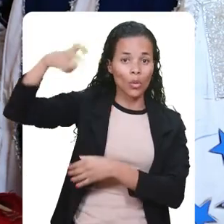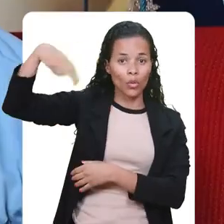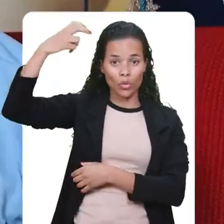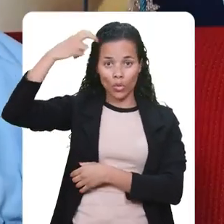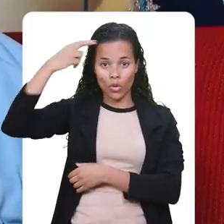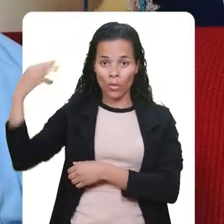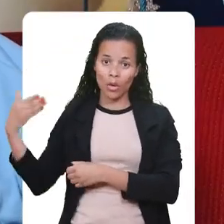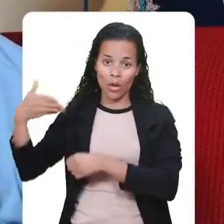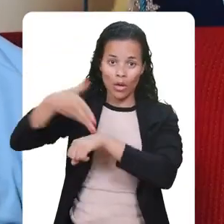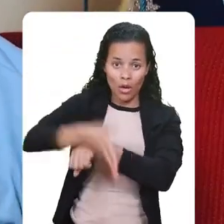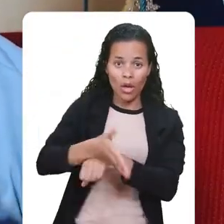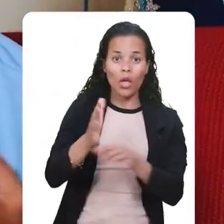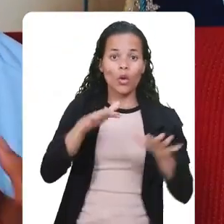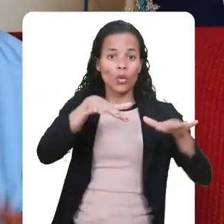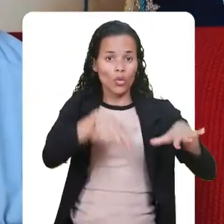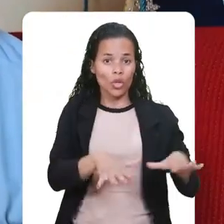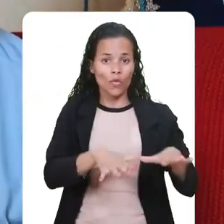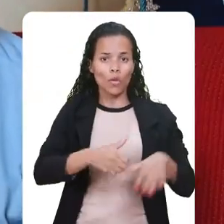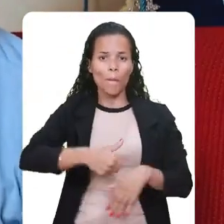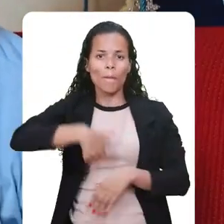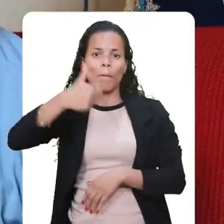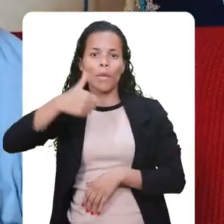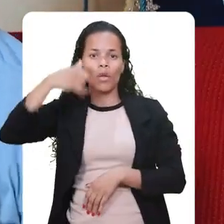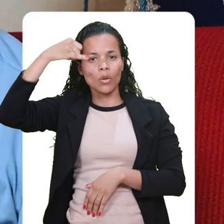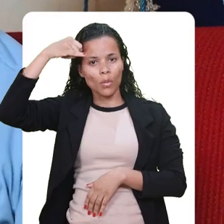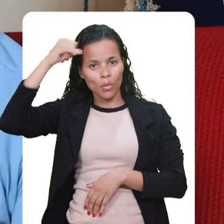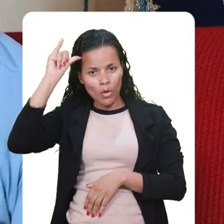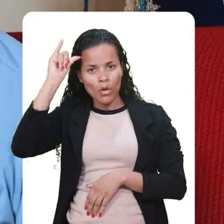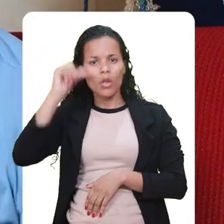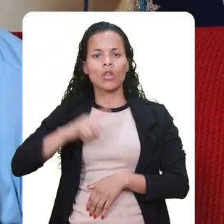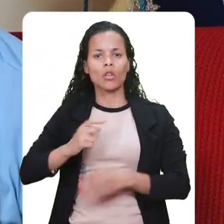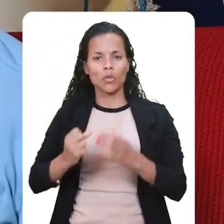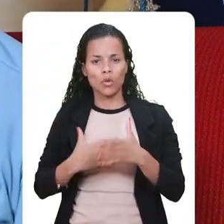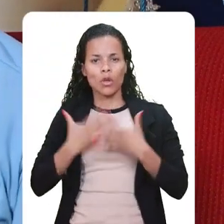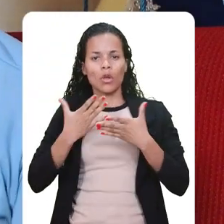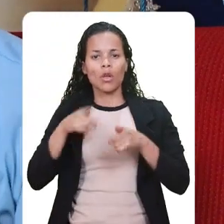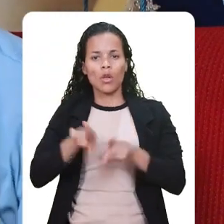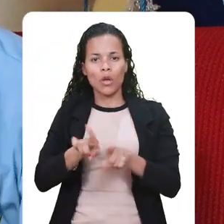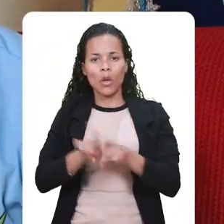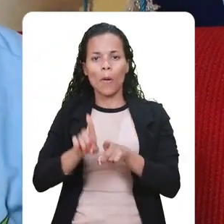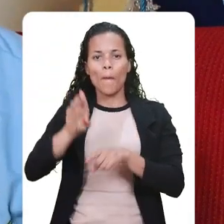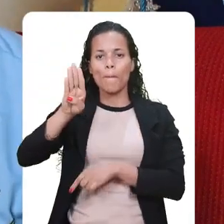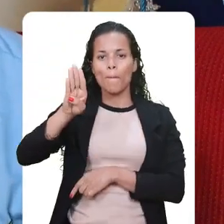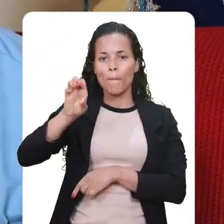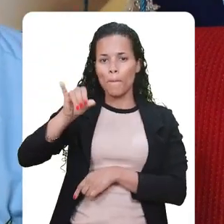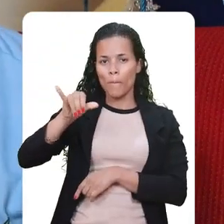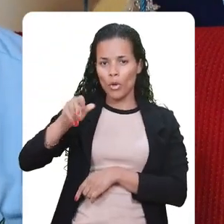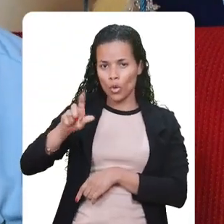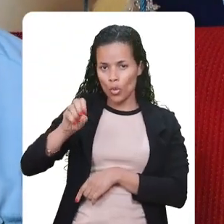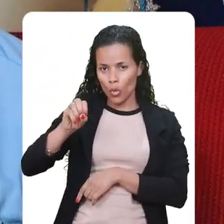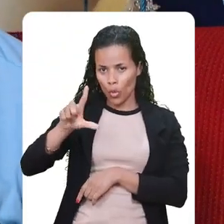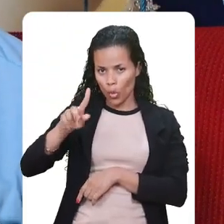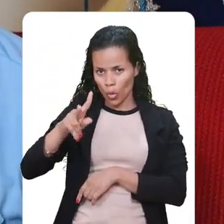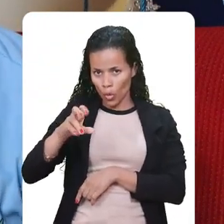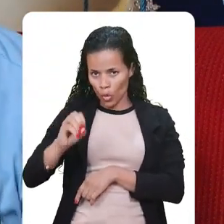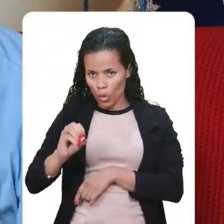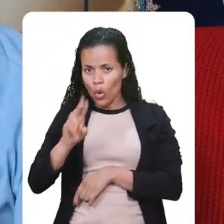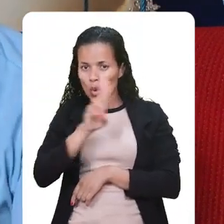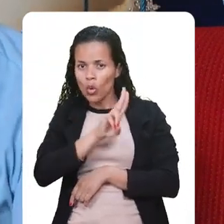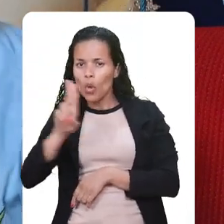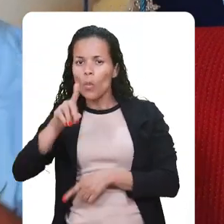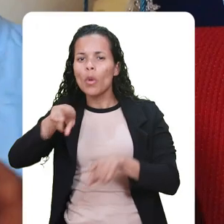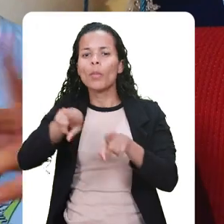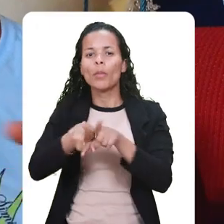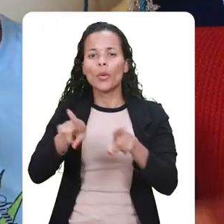cá. Inclusive, um dos primeiros bois a surgir, que tem relatos de história, é chamado Boi do Óleo, e esse nome já se deriva